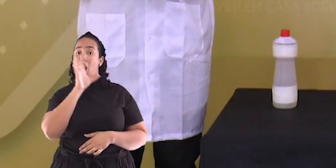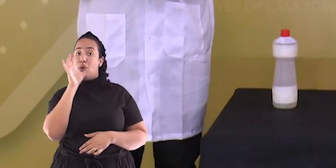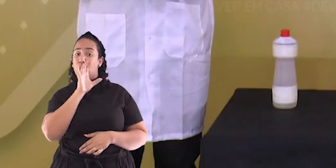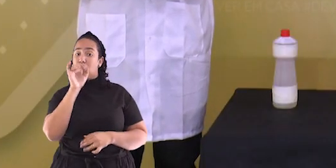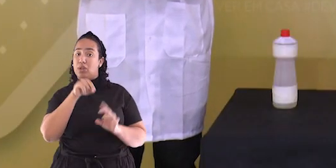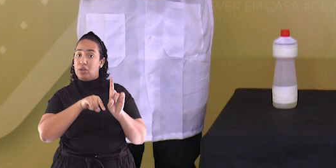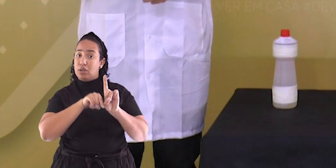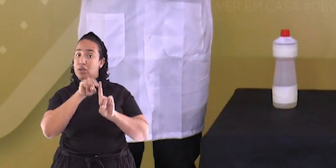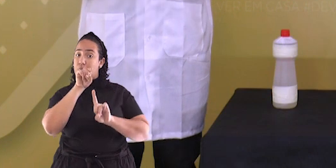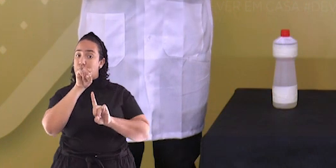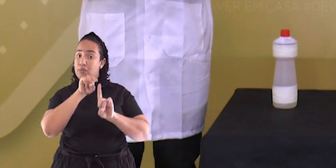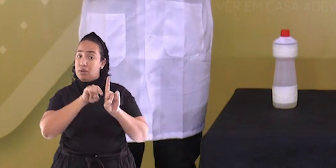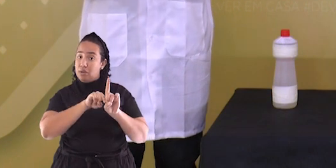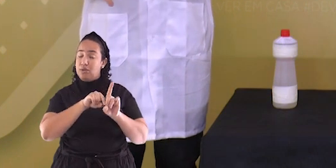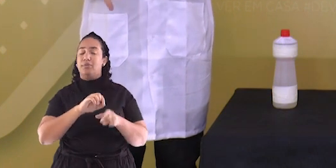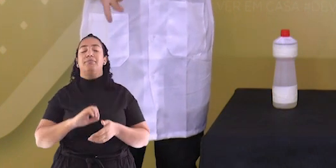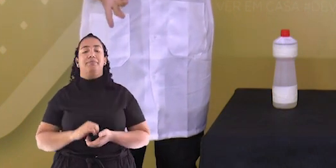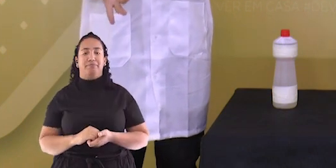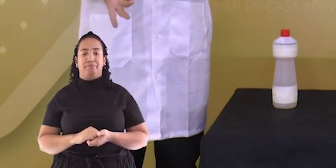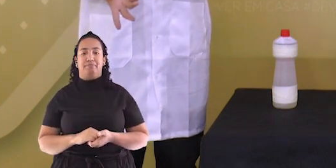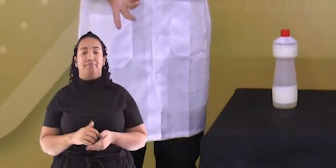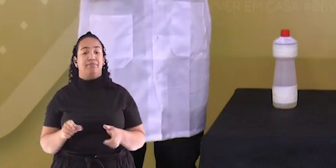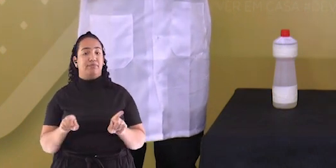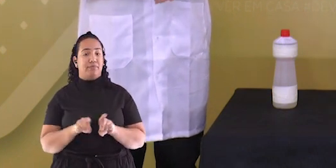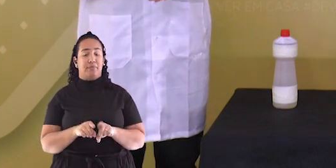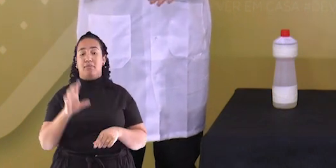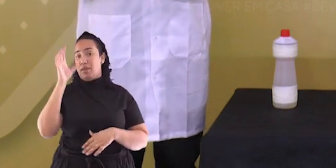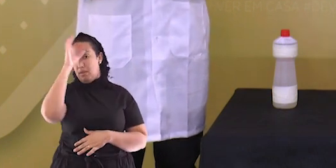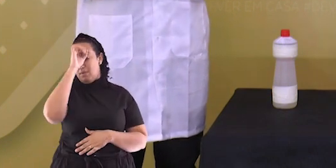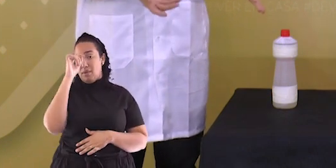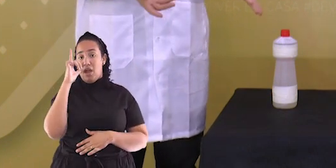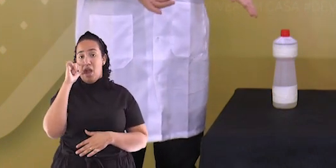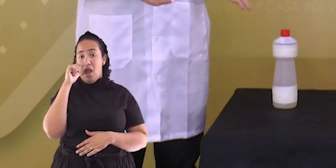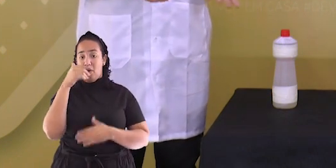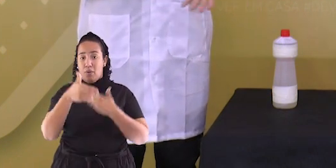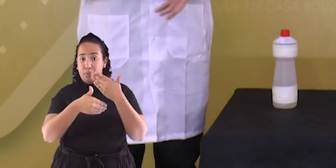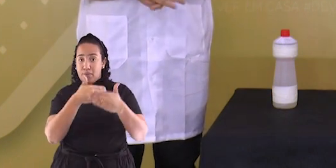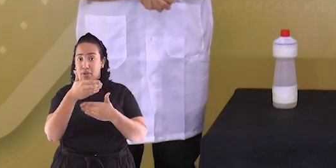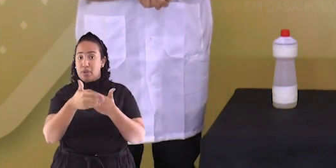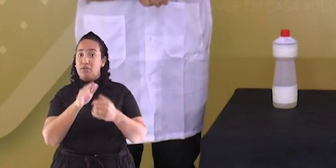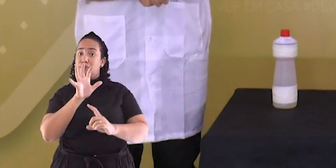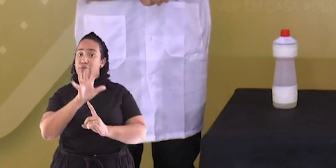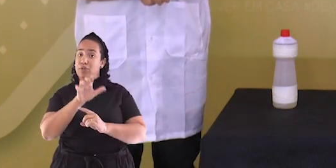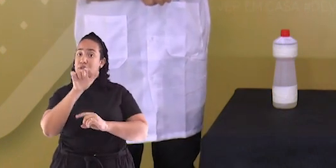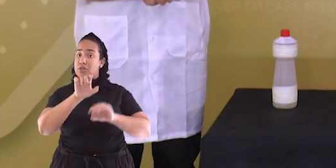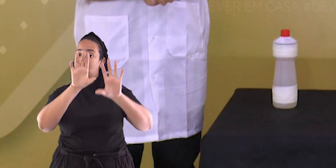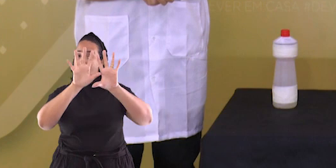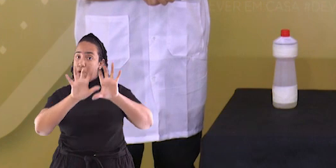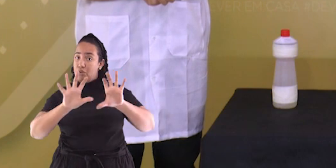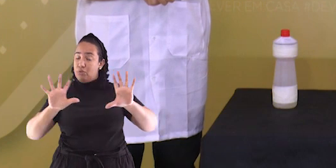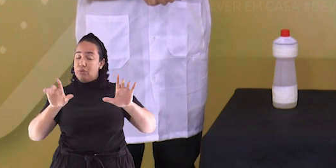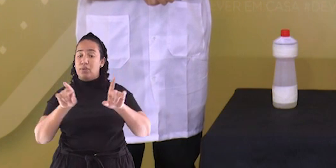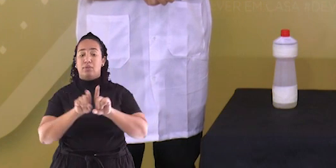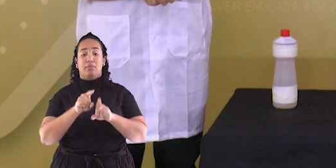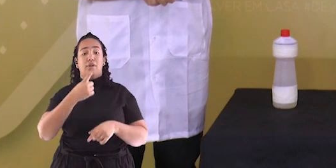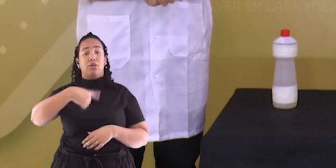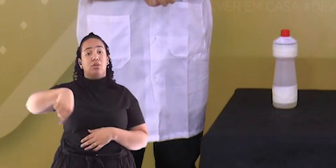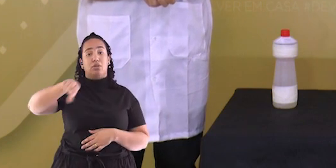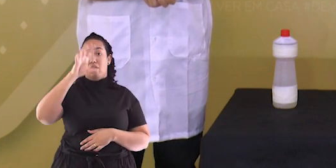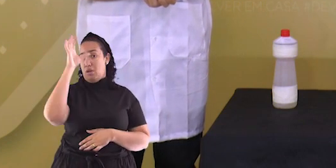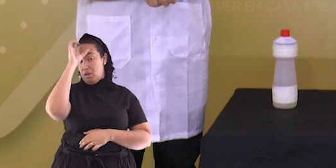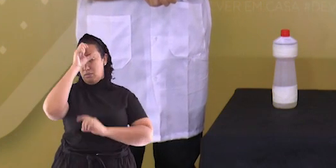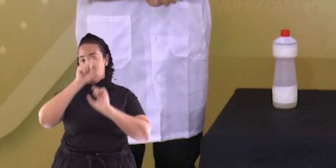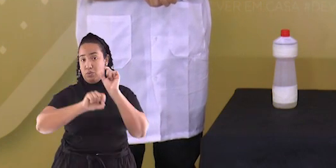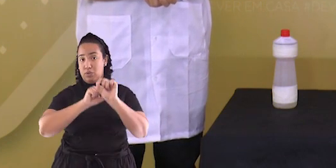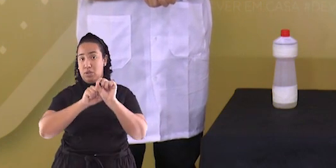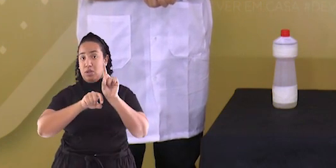para medi-lo. As mudanças de estado físico da água atuam na formação das nuvens. Também aprendemos que a temperatura